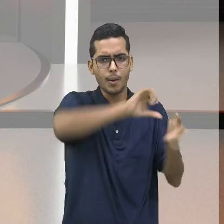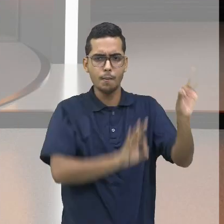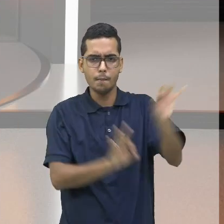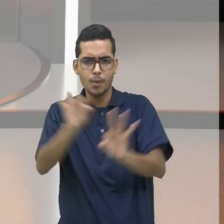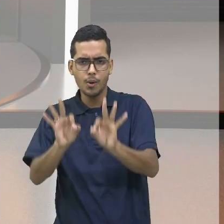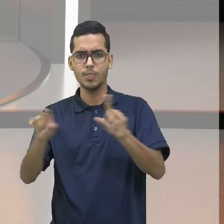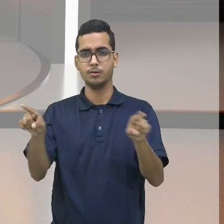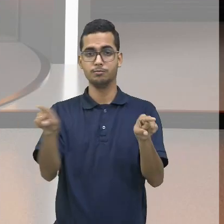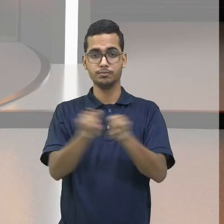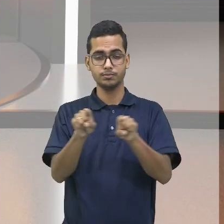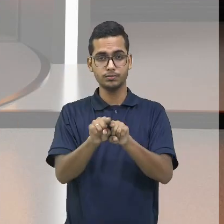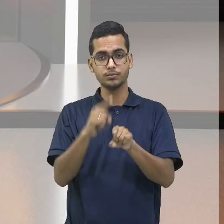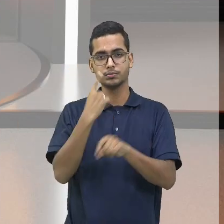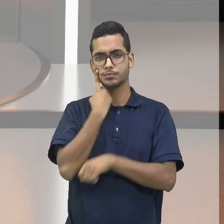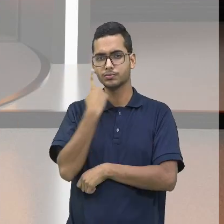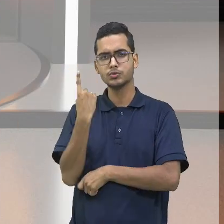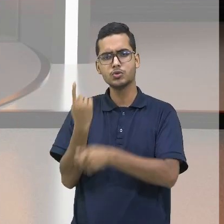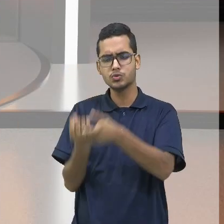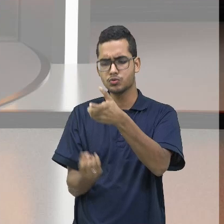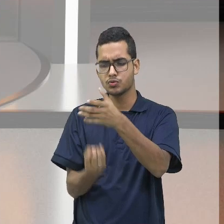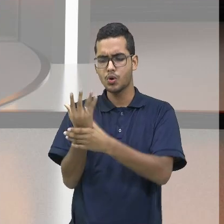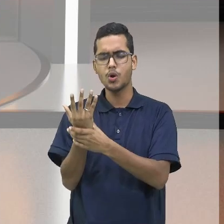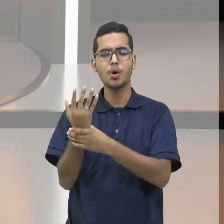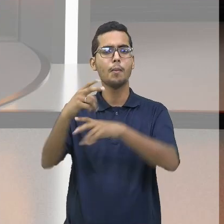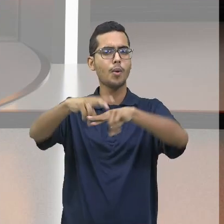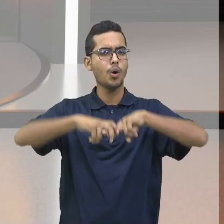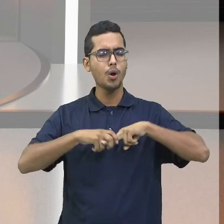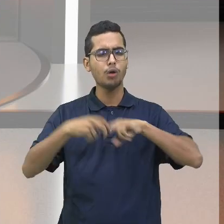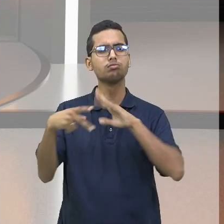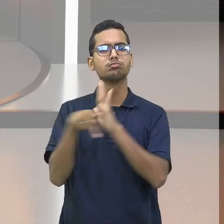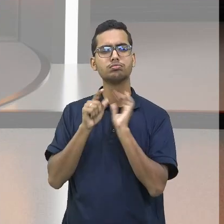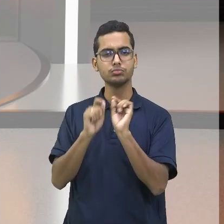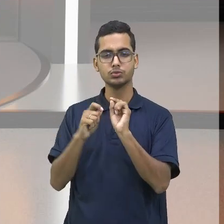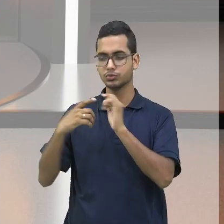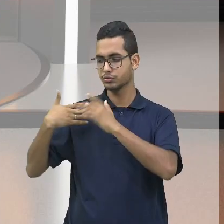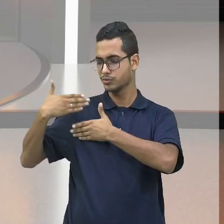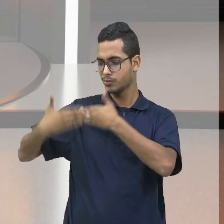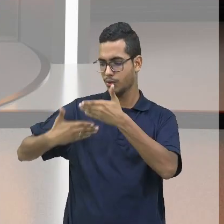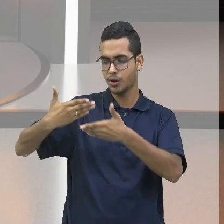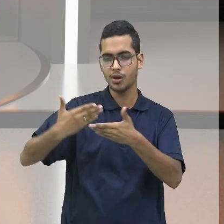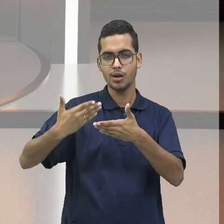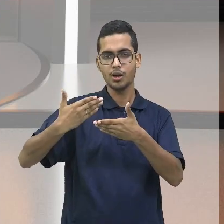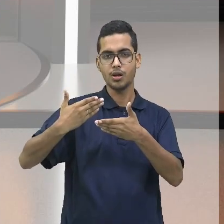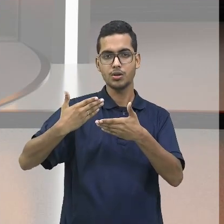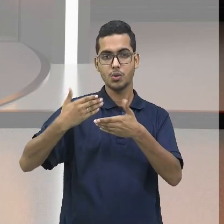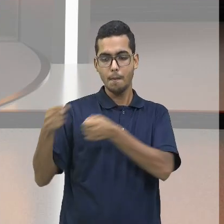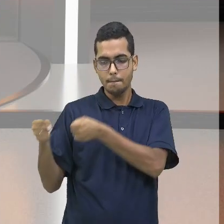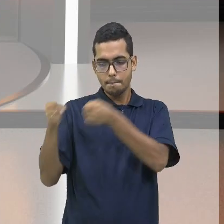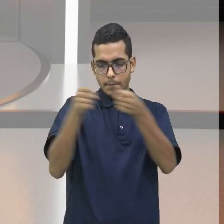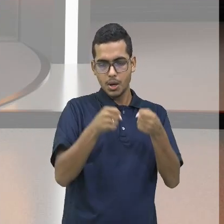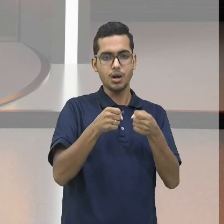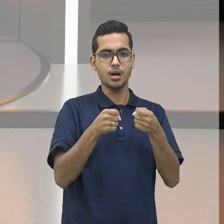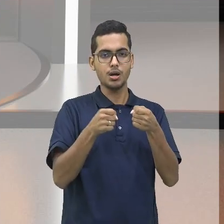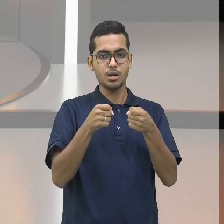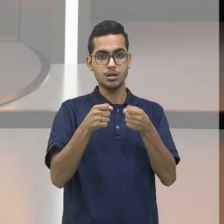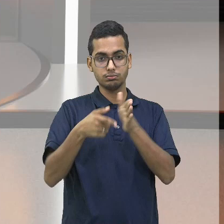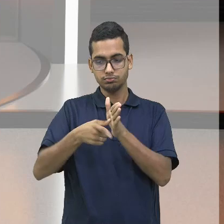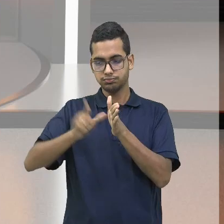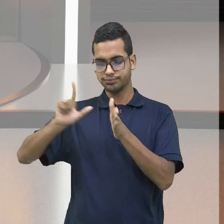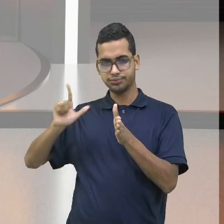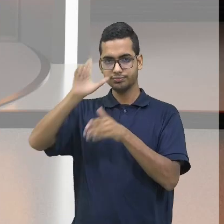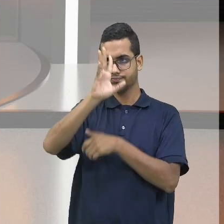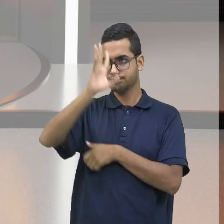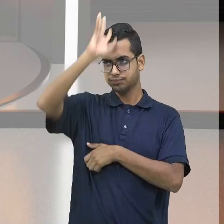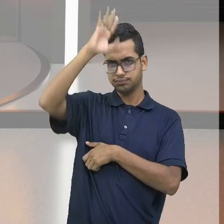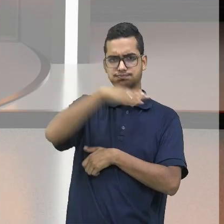nasce justamente desse processo de fragmentação do poder e do